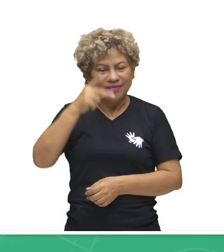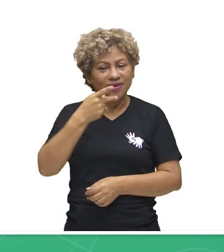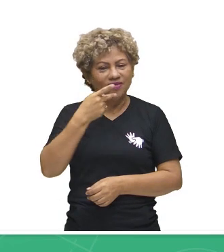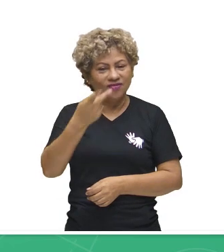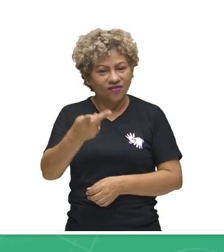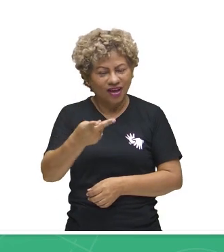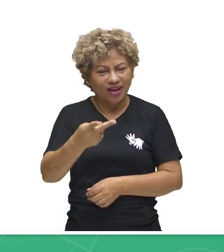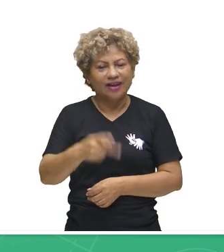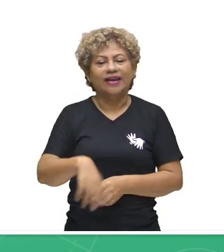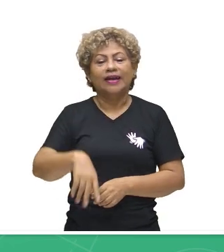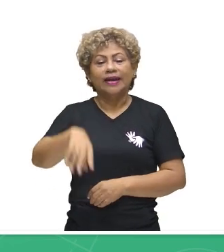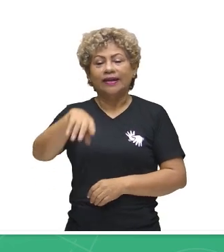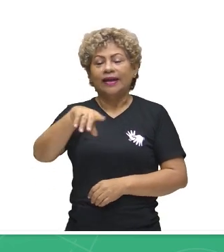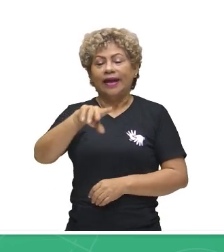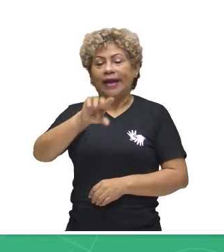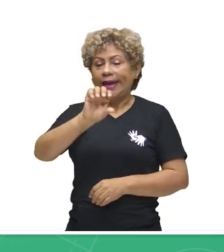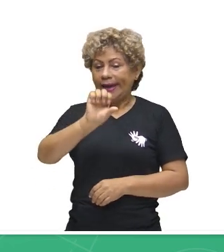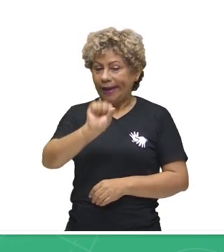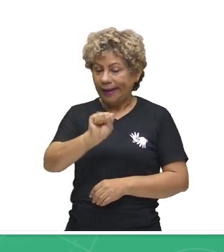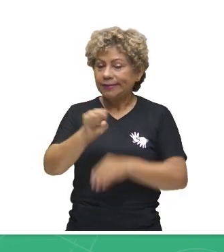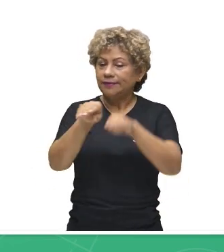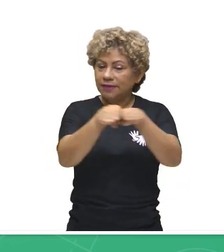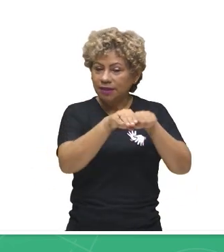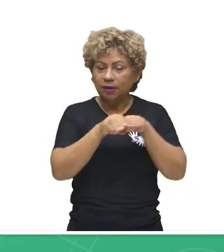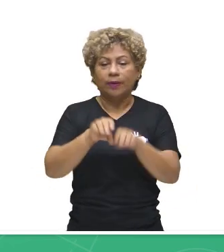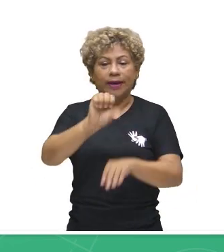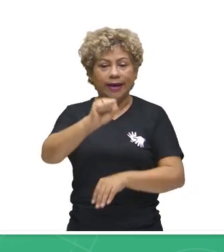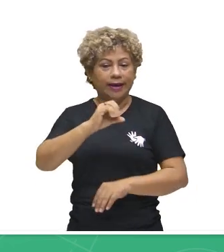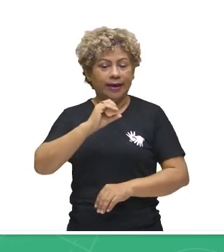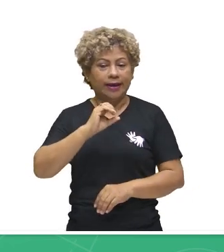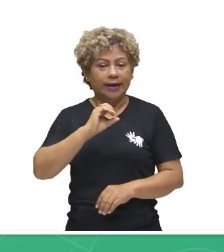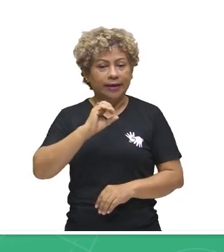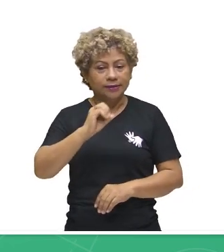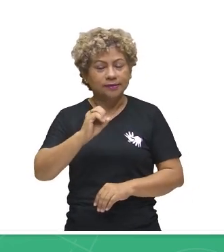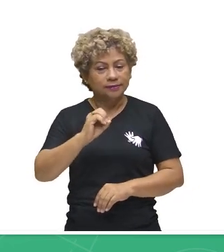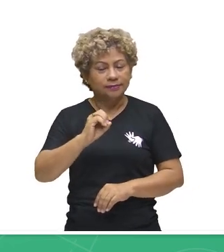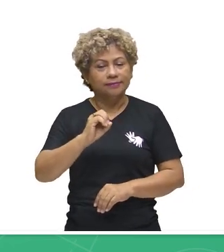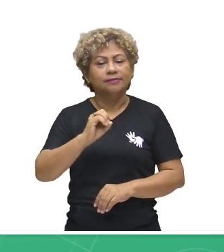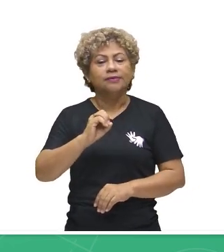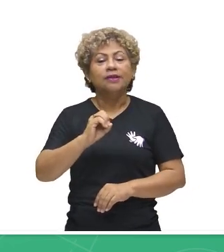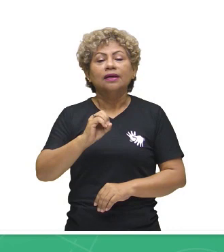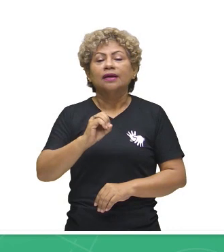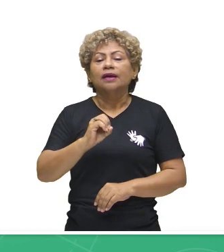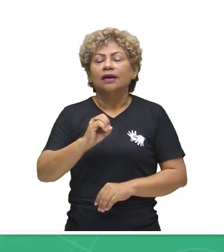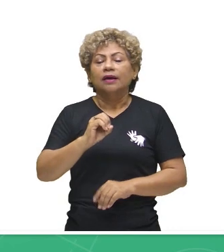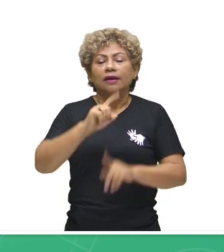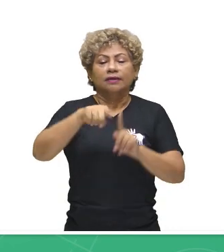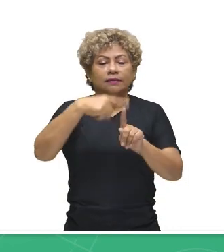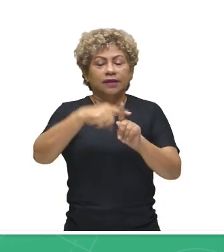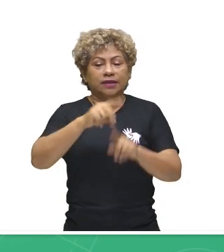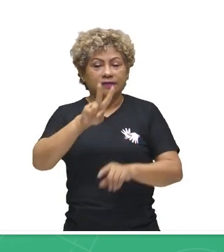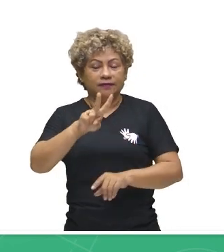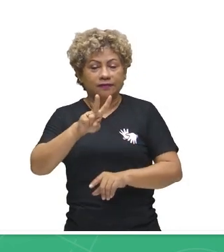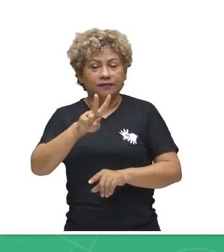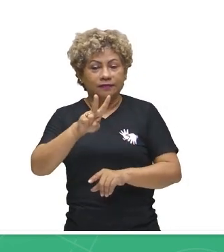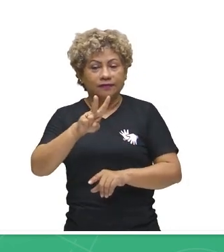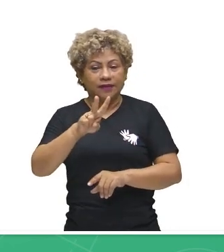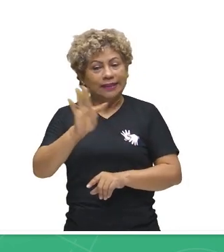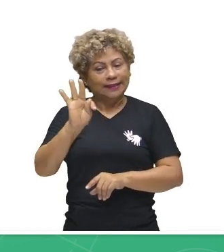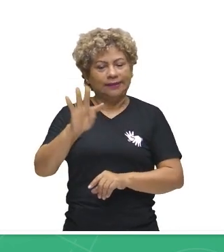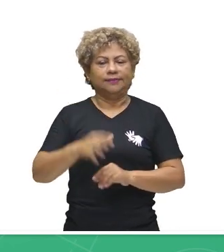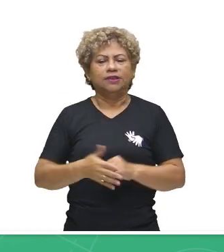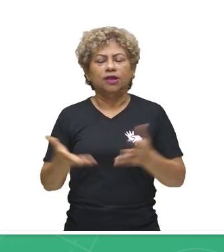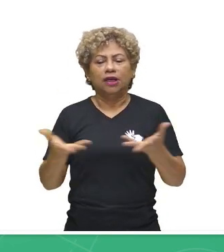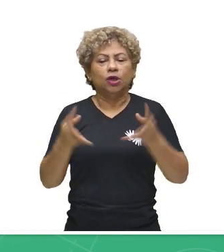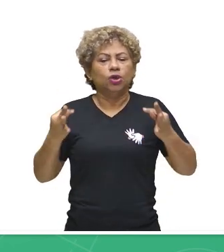aí, S vai ser igual a S índice zero mais a velocidade vezes T. Então, agora, tudo